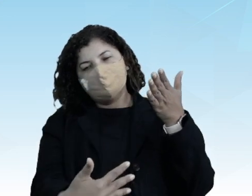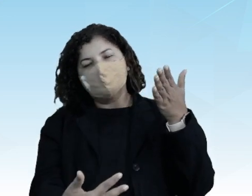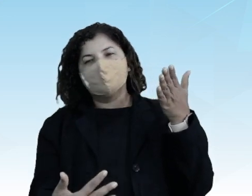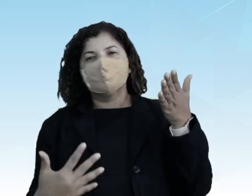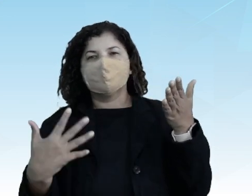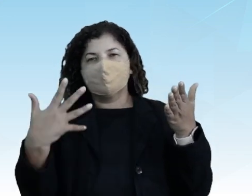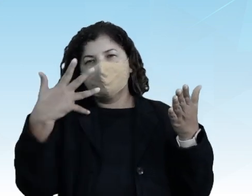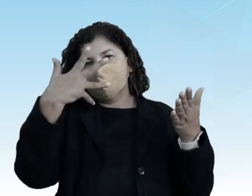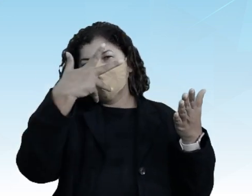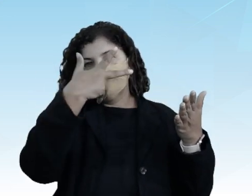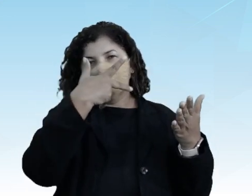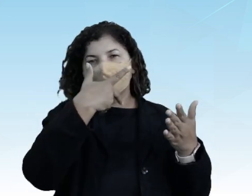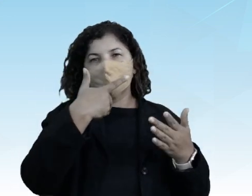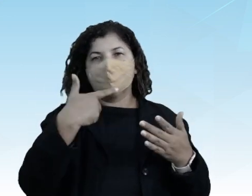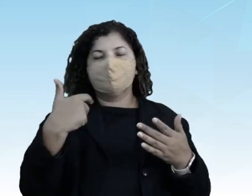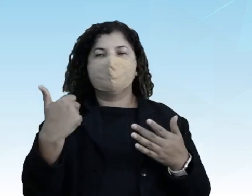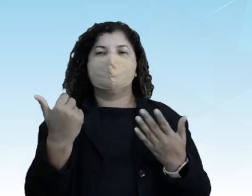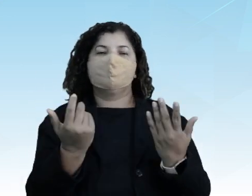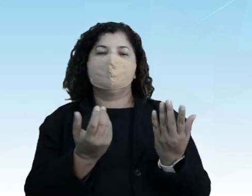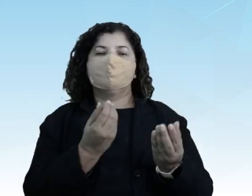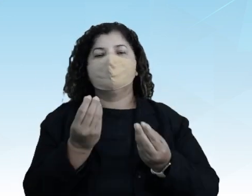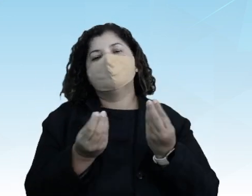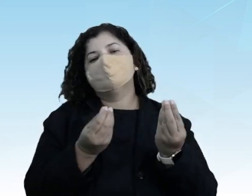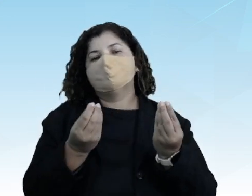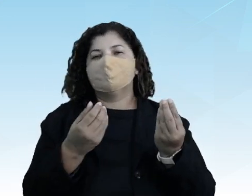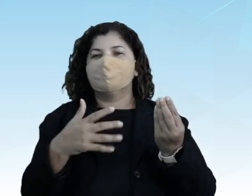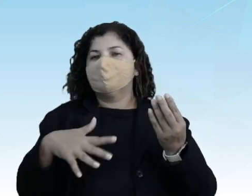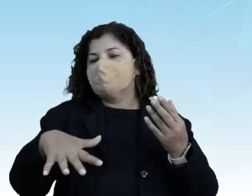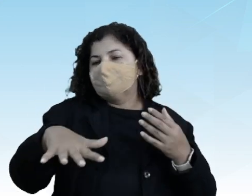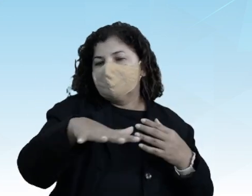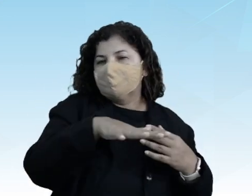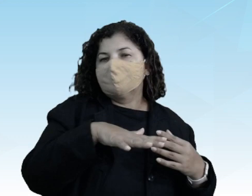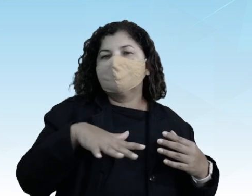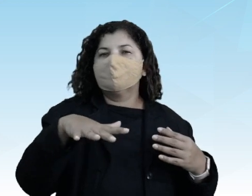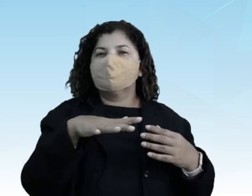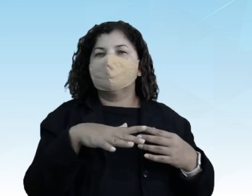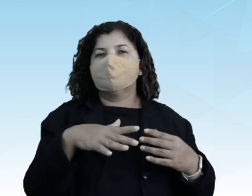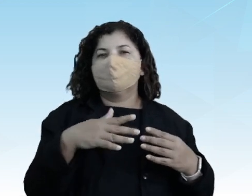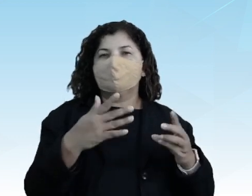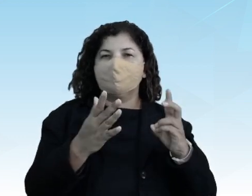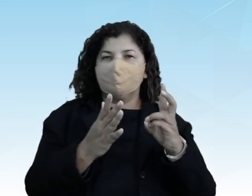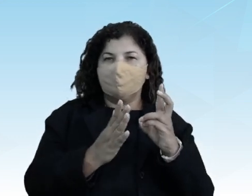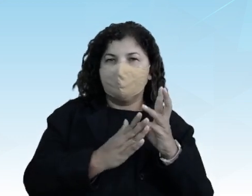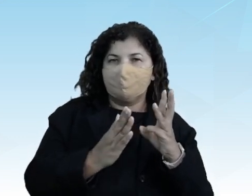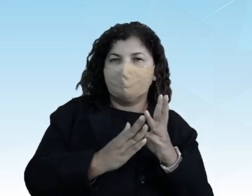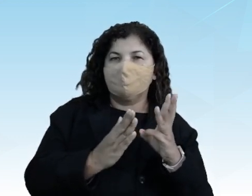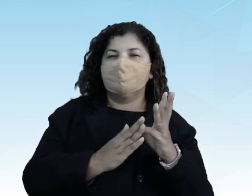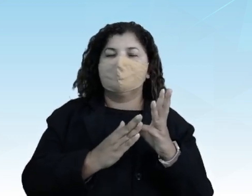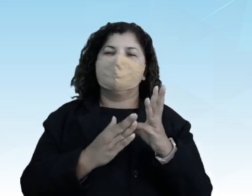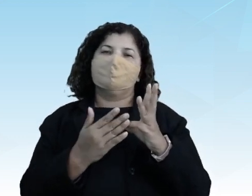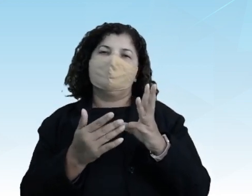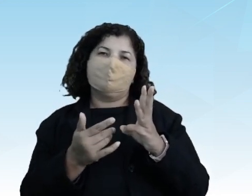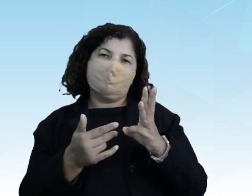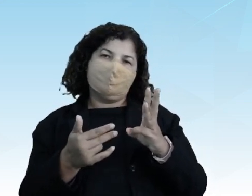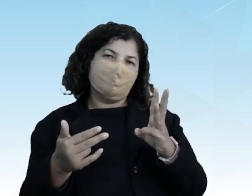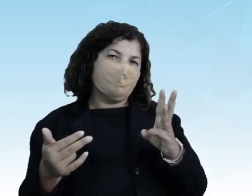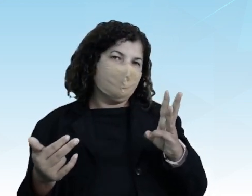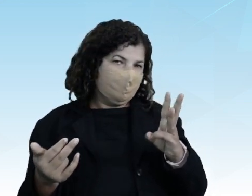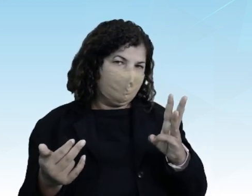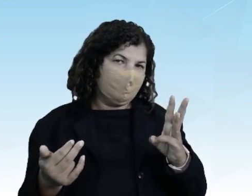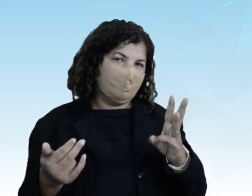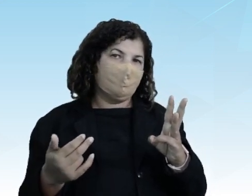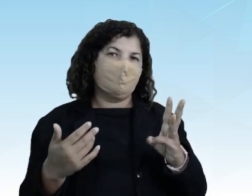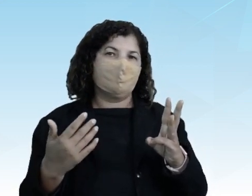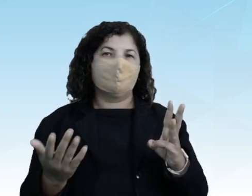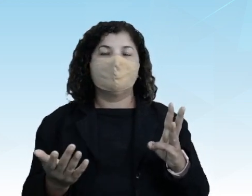belíssima, minuciosa da terra, do povo que habita, né? Então, ela se constitui o quê?